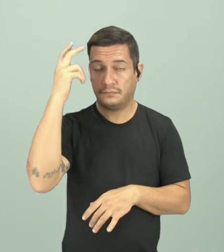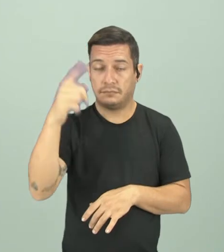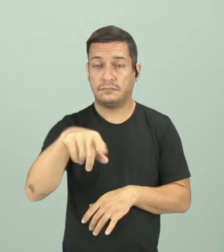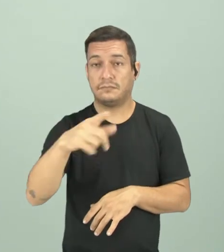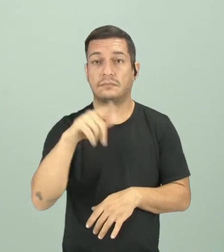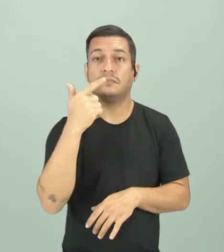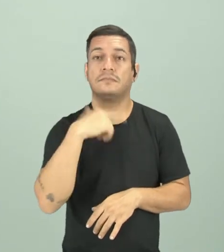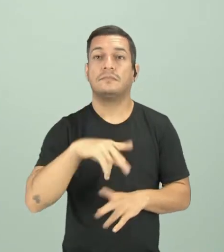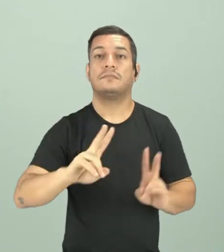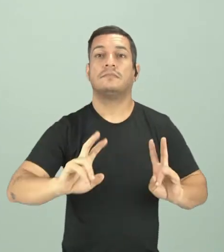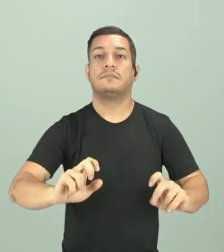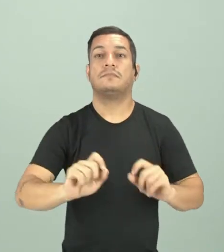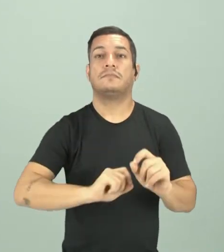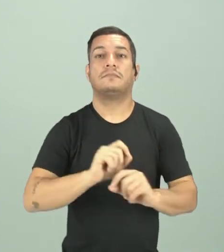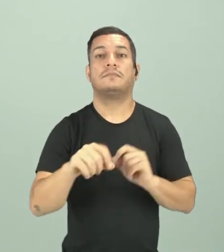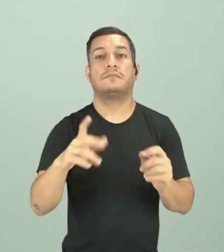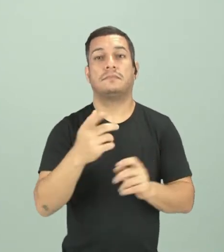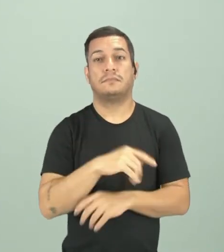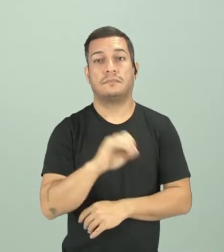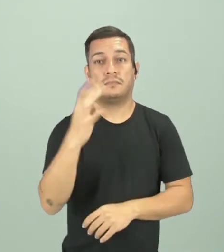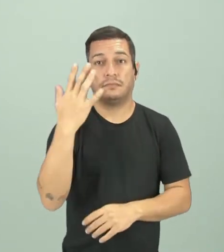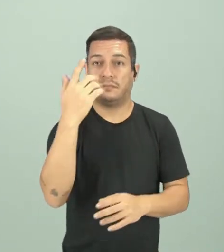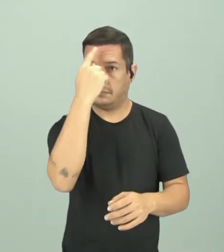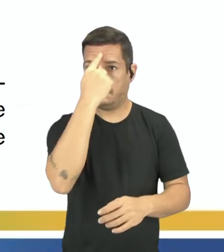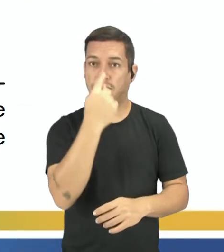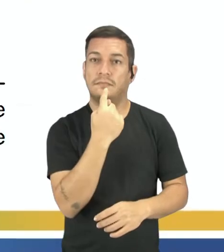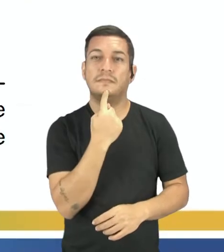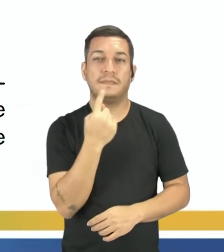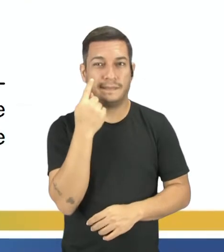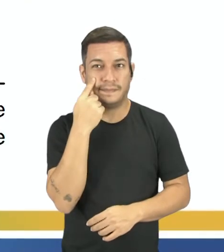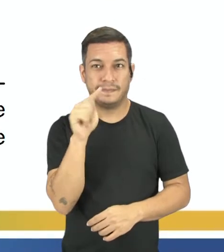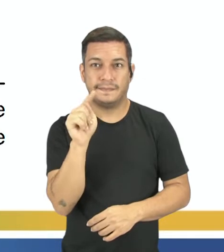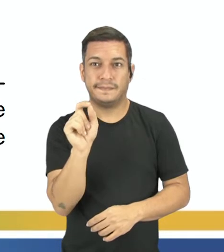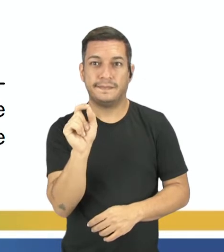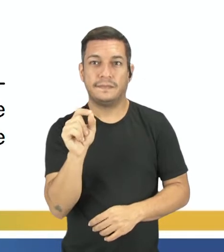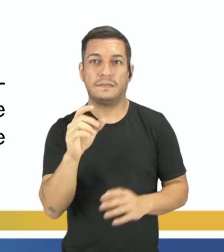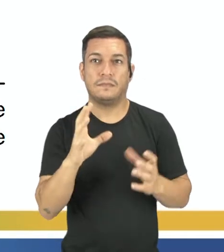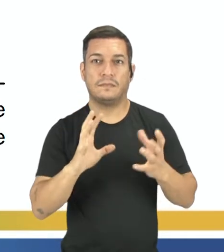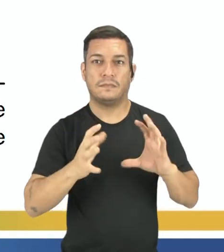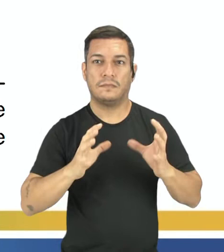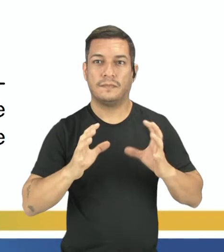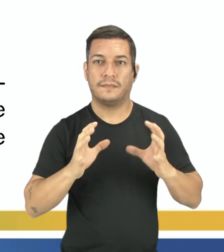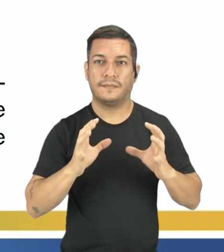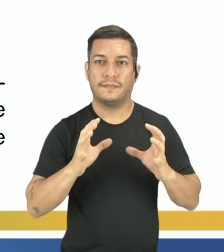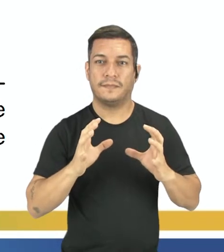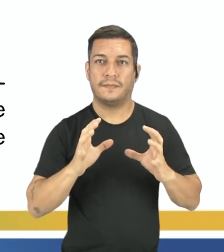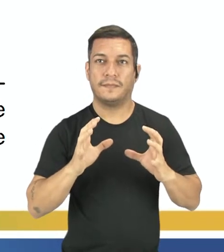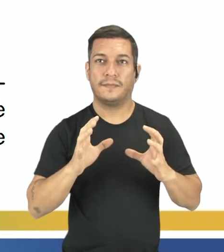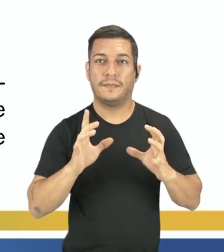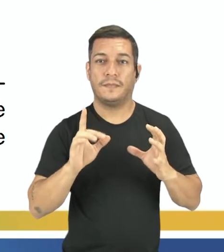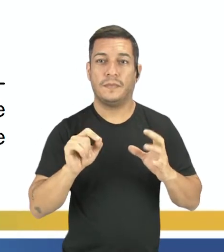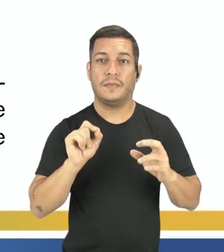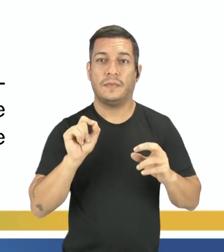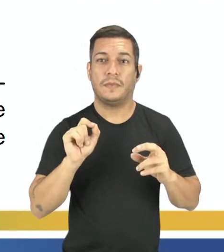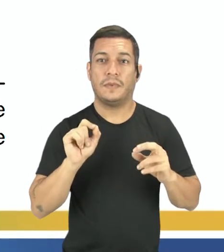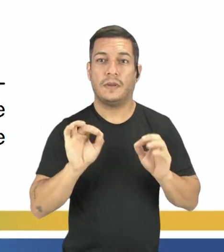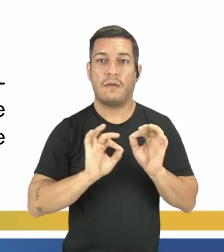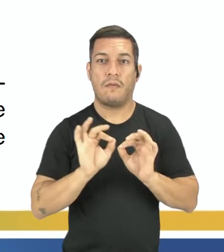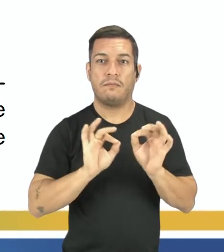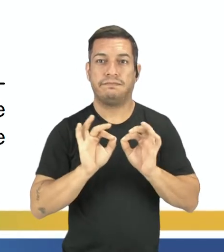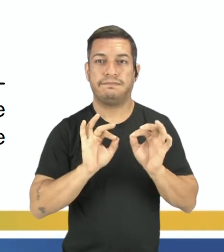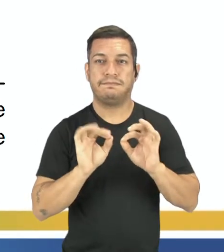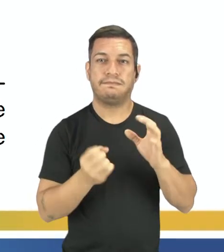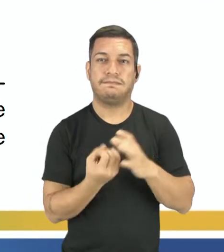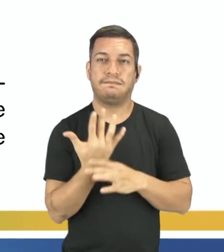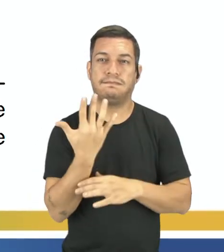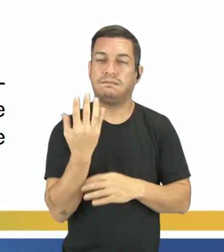você consegue identificar aqui fatores nessa imagem, você pode estar vendo que a bolinha de futsal, ela é confeccionada,